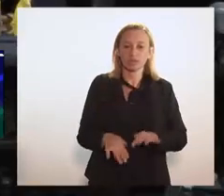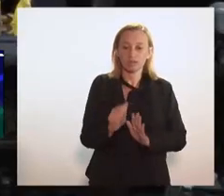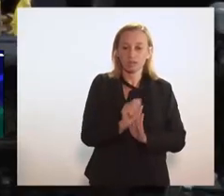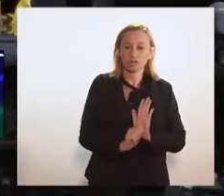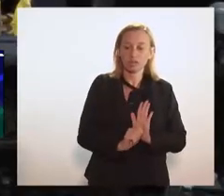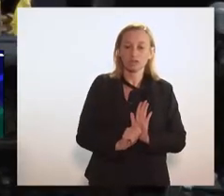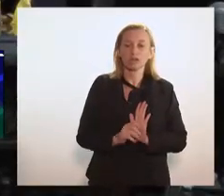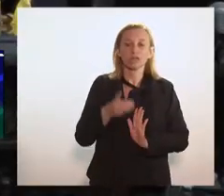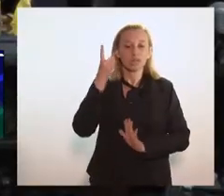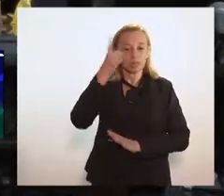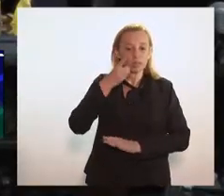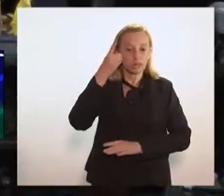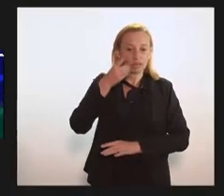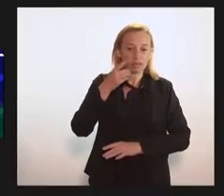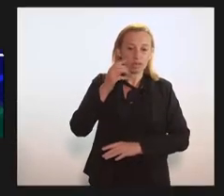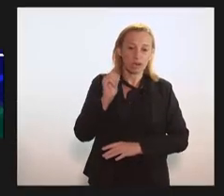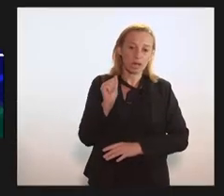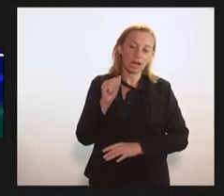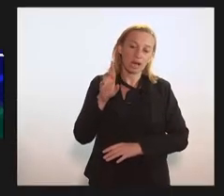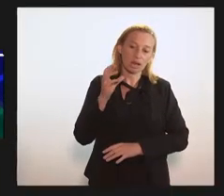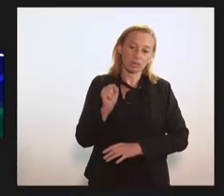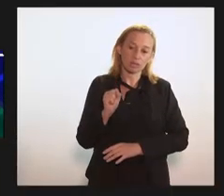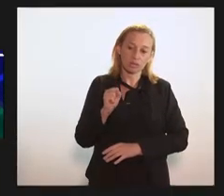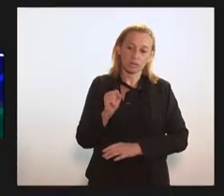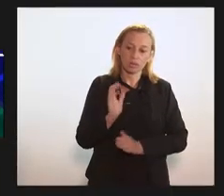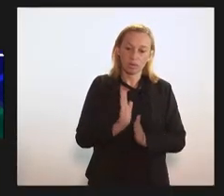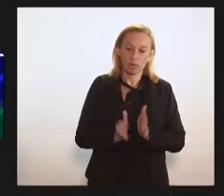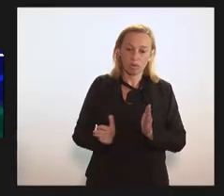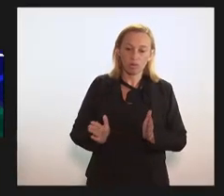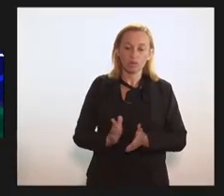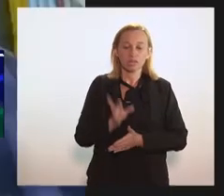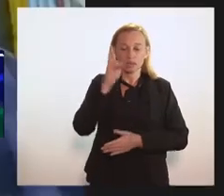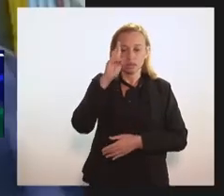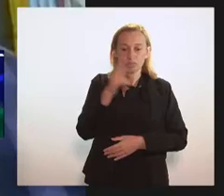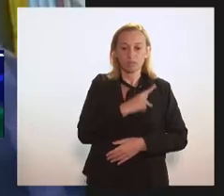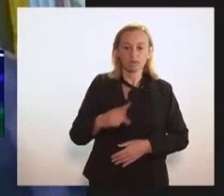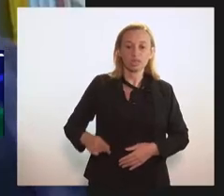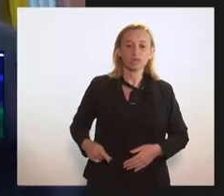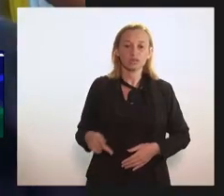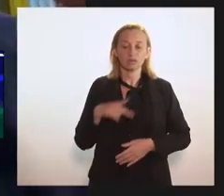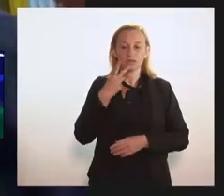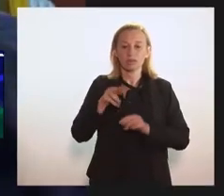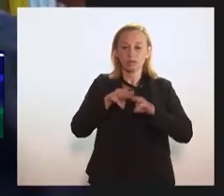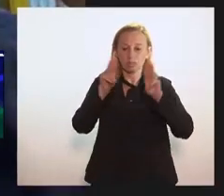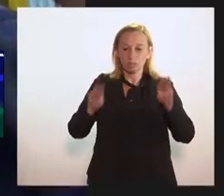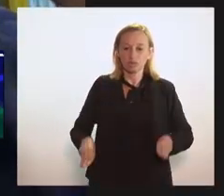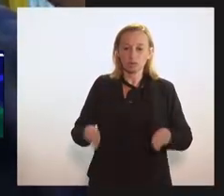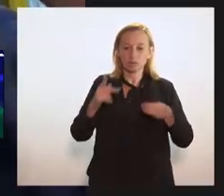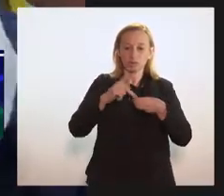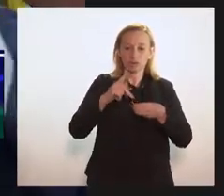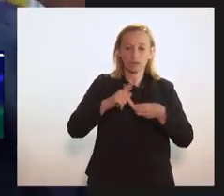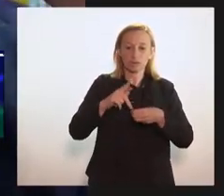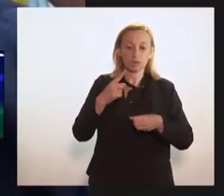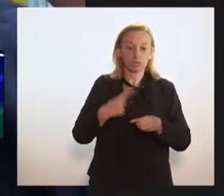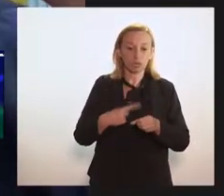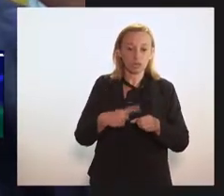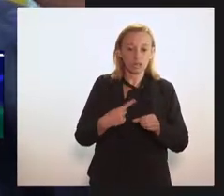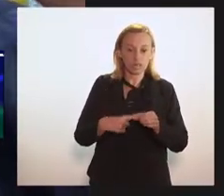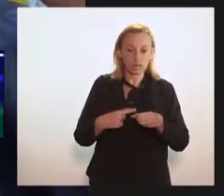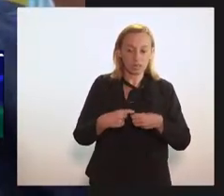ordem, deputado Carlos Macedo. Senhor presidente, como se trata de um museu do petróleo no município,